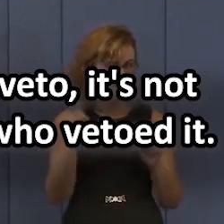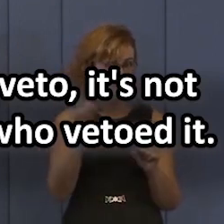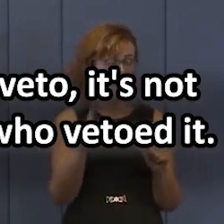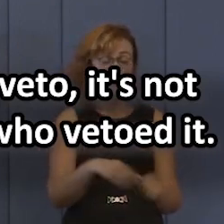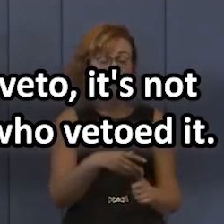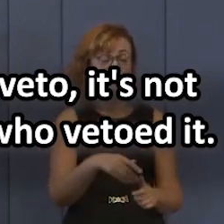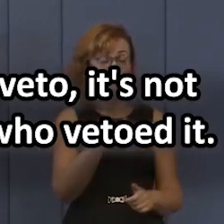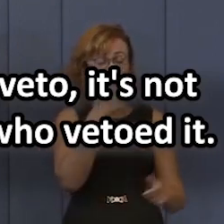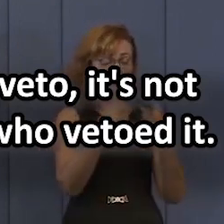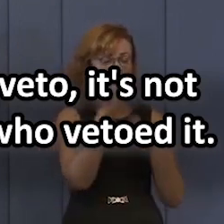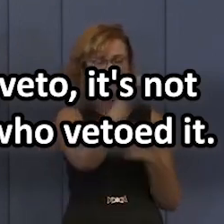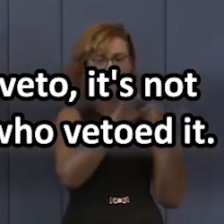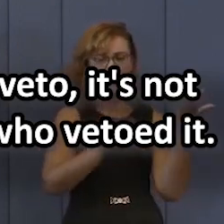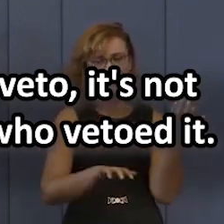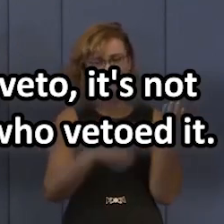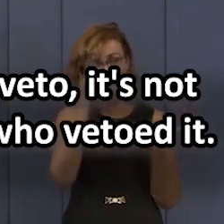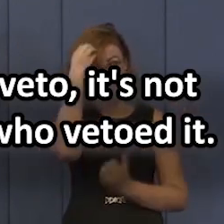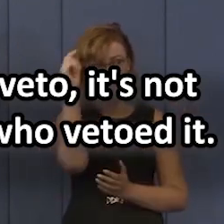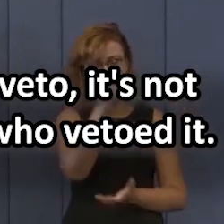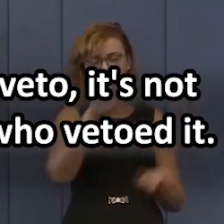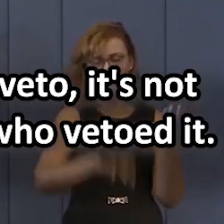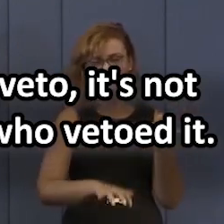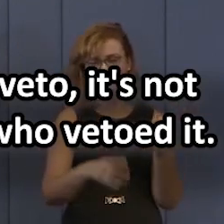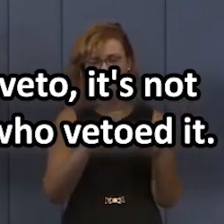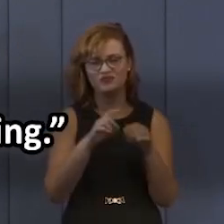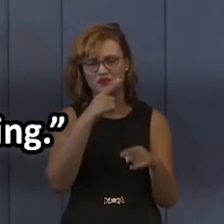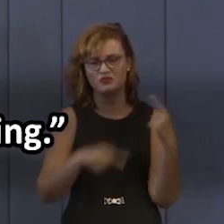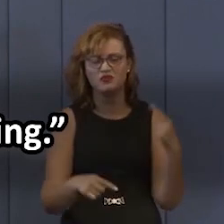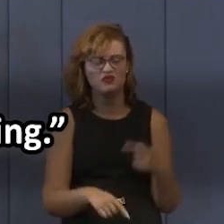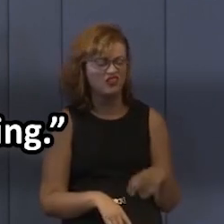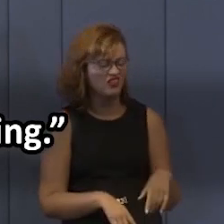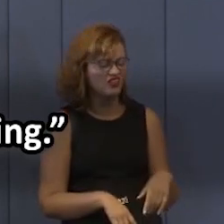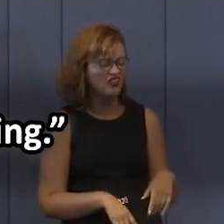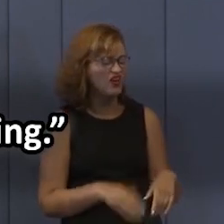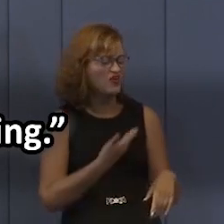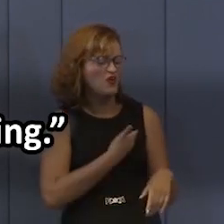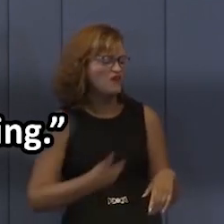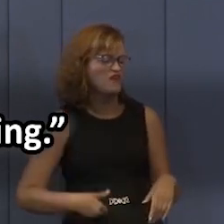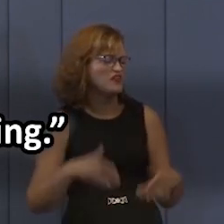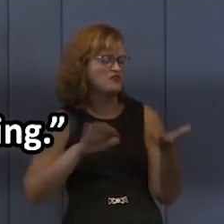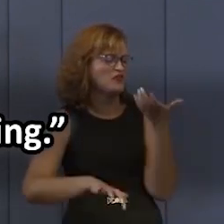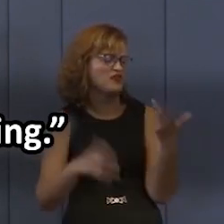criticar o governo, que é quem vetou. Você tem que criticar o Congresso. E o professor fala assim,